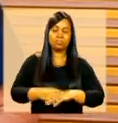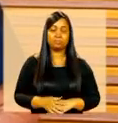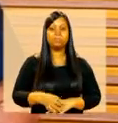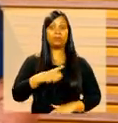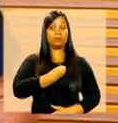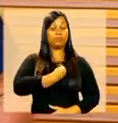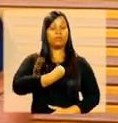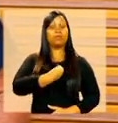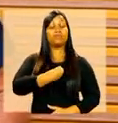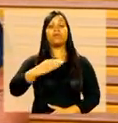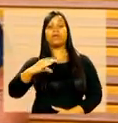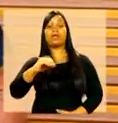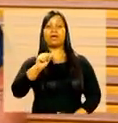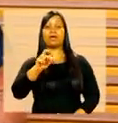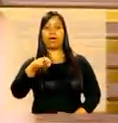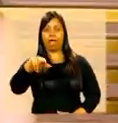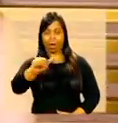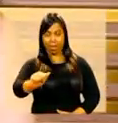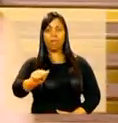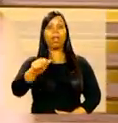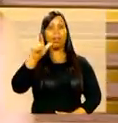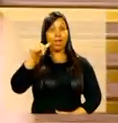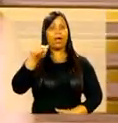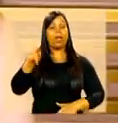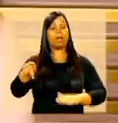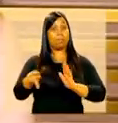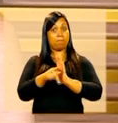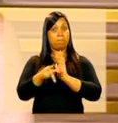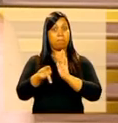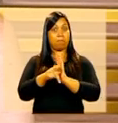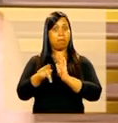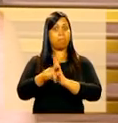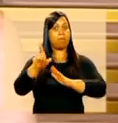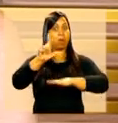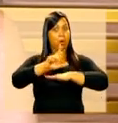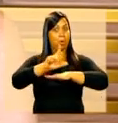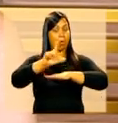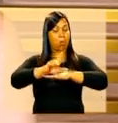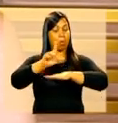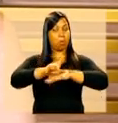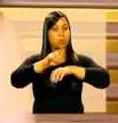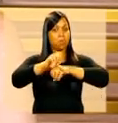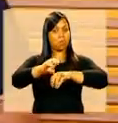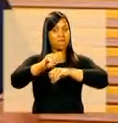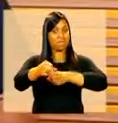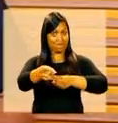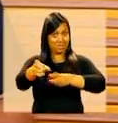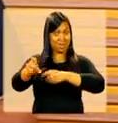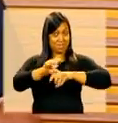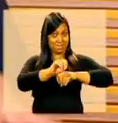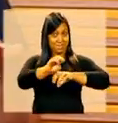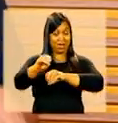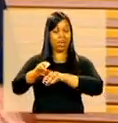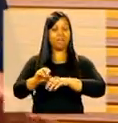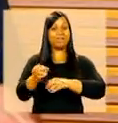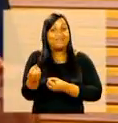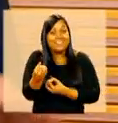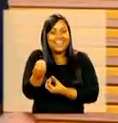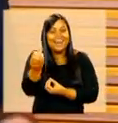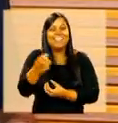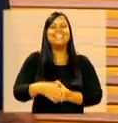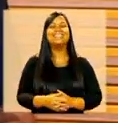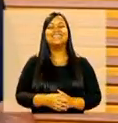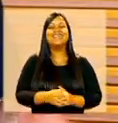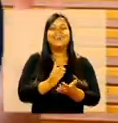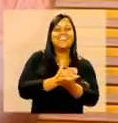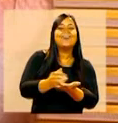turismo. Quem está aqui com a gente é a Carla Piloni. Ela é proprietária de uma agência de viagem, agente de viagem. Carla, vamos começar do